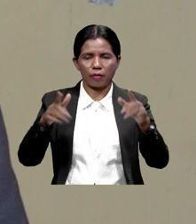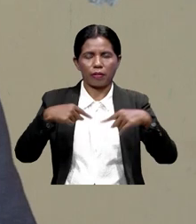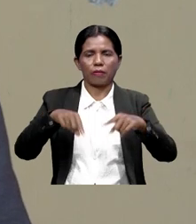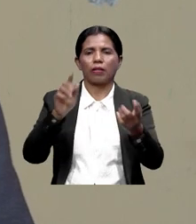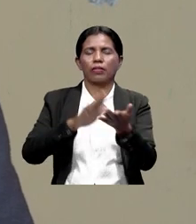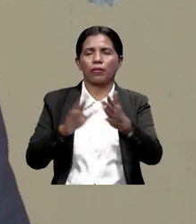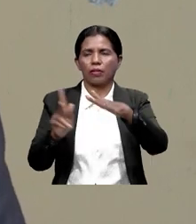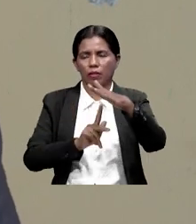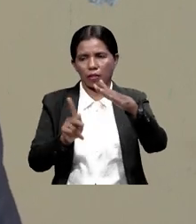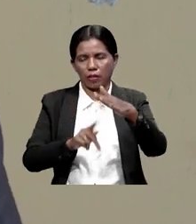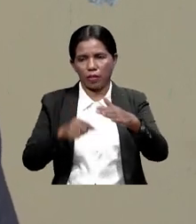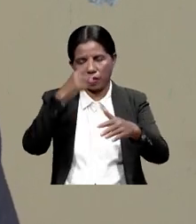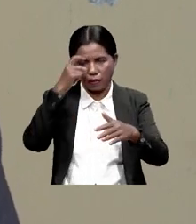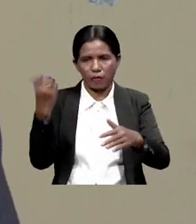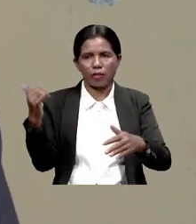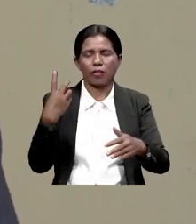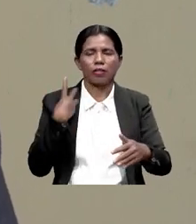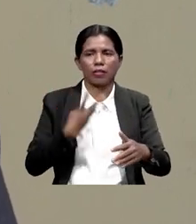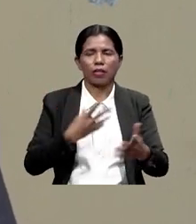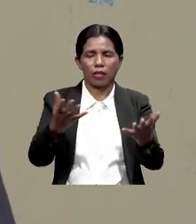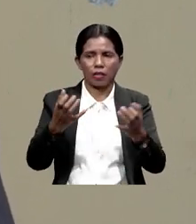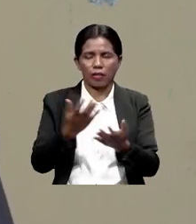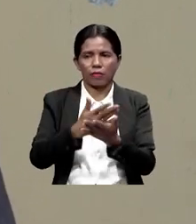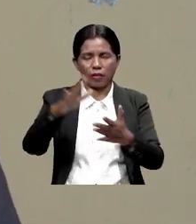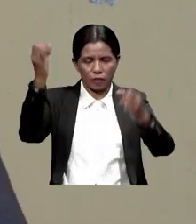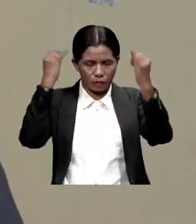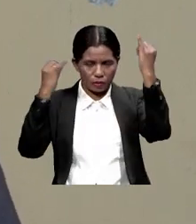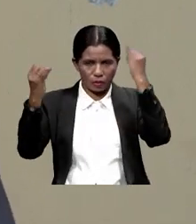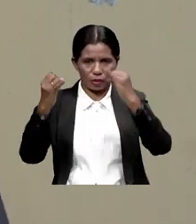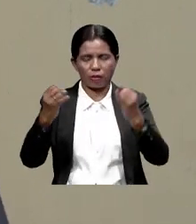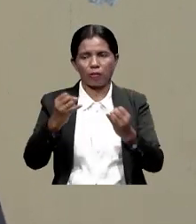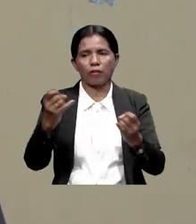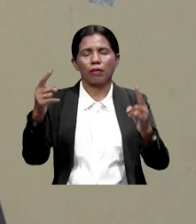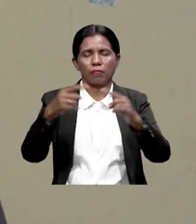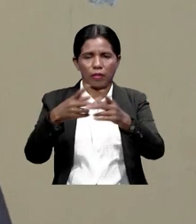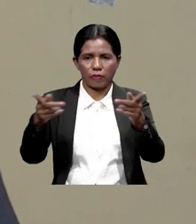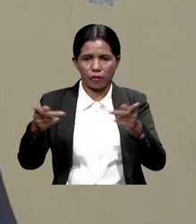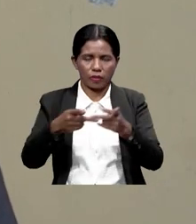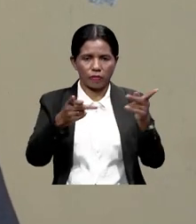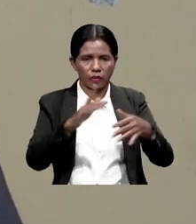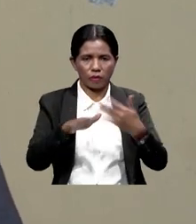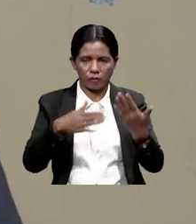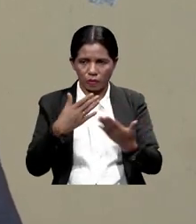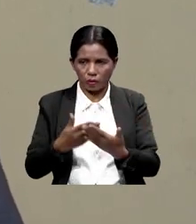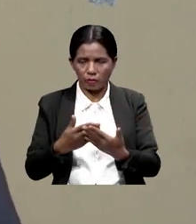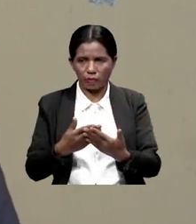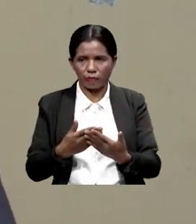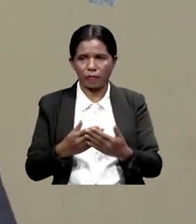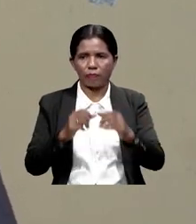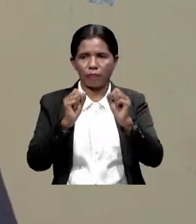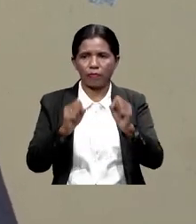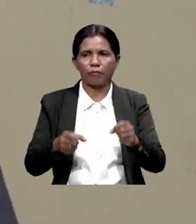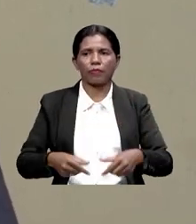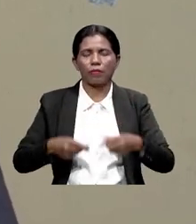halo, tamo nem aqui tá cara que halo socialização, divulgação na fatin para tu bele